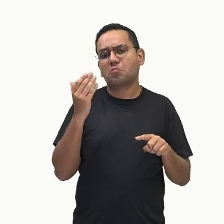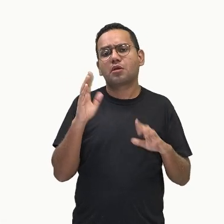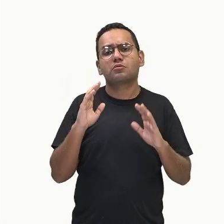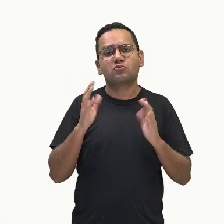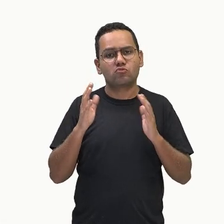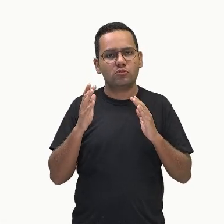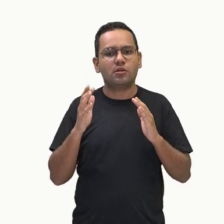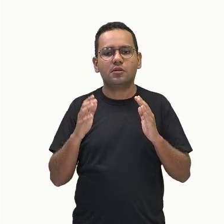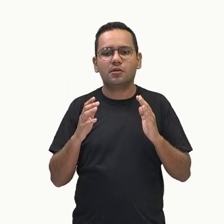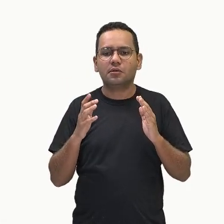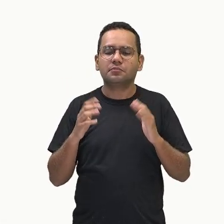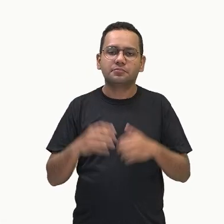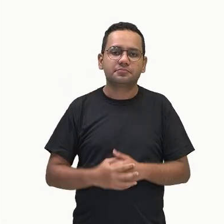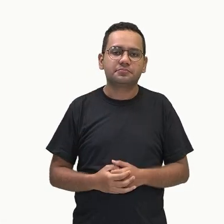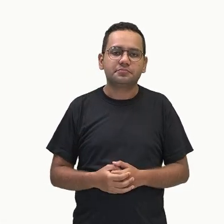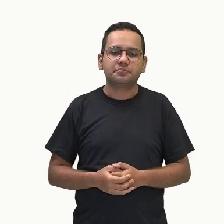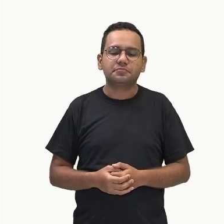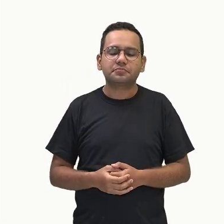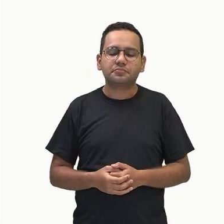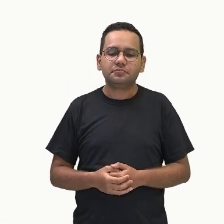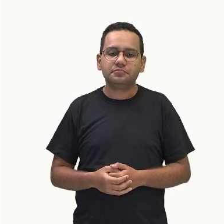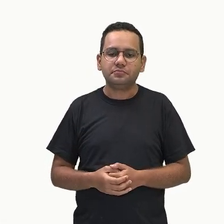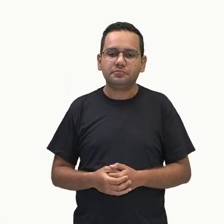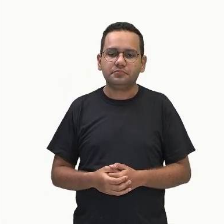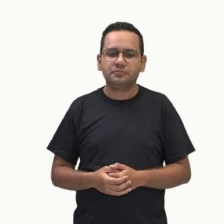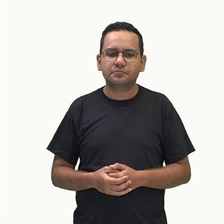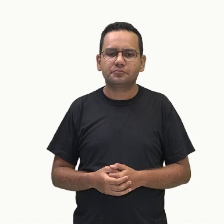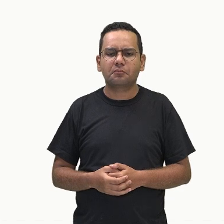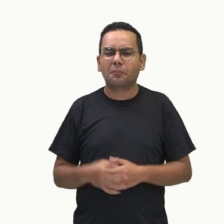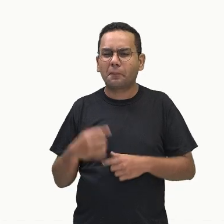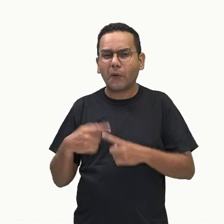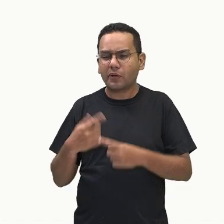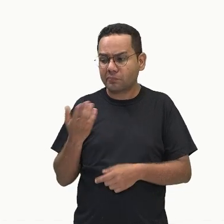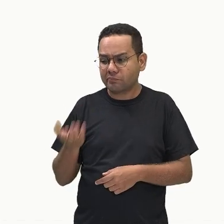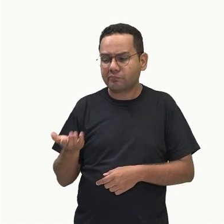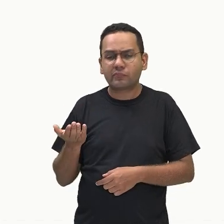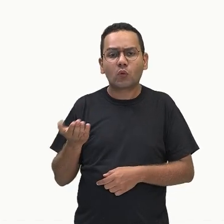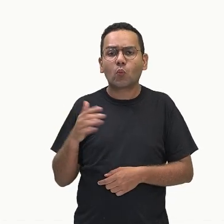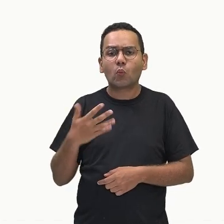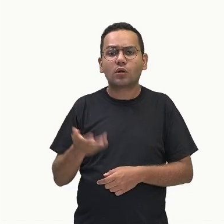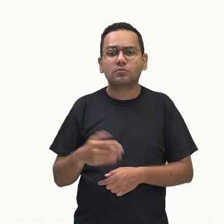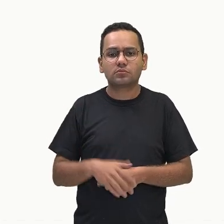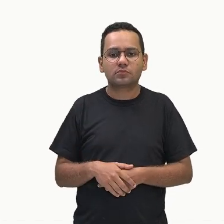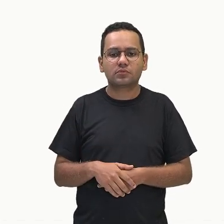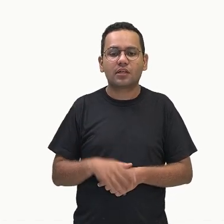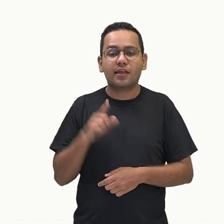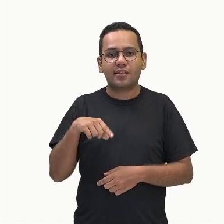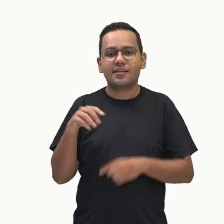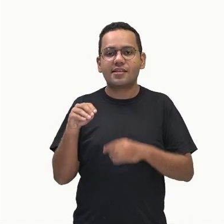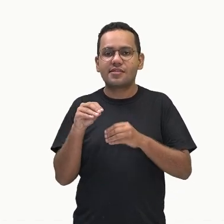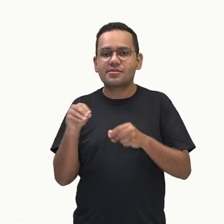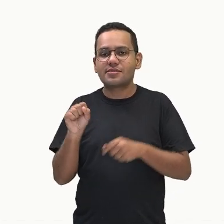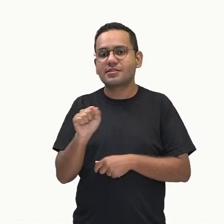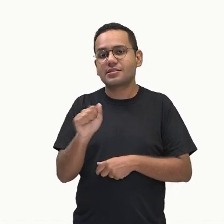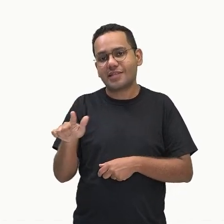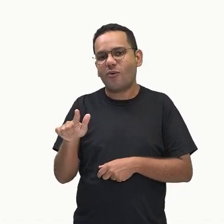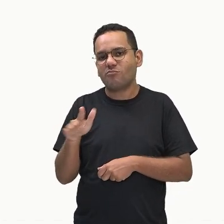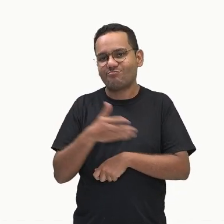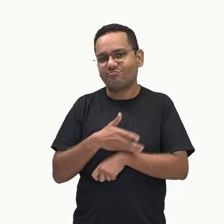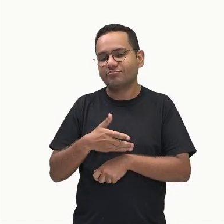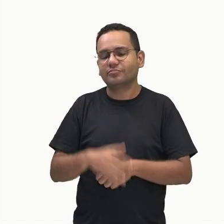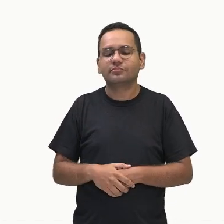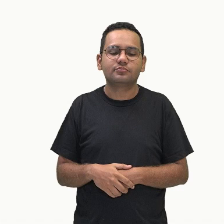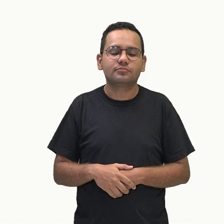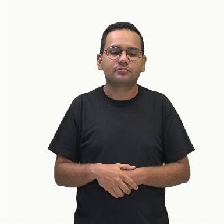hoje durante alguma refeição. Por quê? O que é o cloreto de sódio? Nada mais é do que o sal de cozinha. E aí eu vou trazer, agora eu